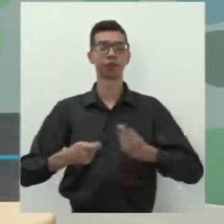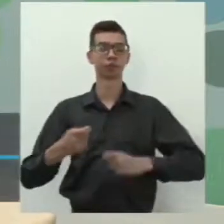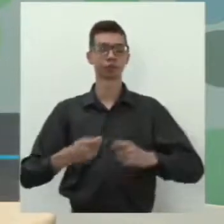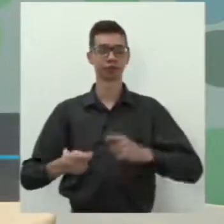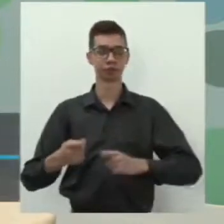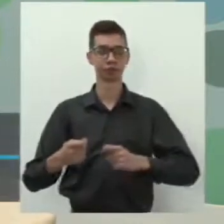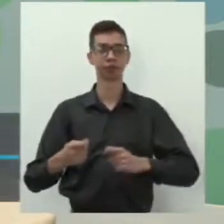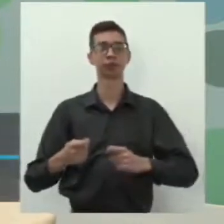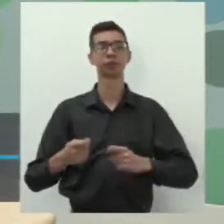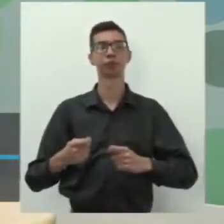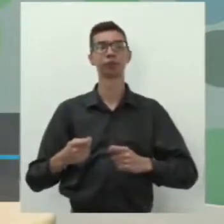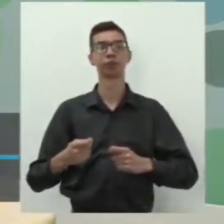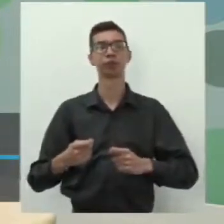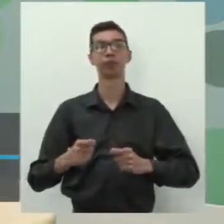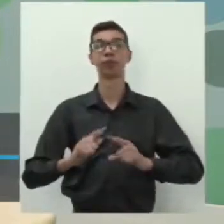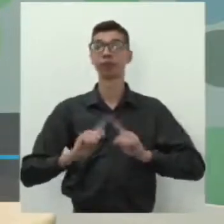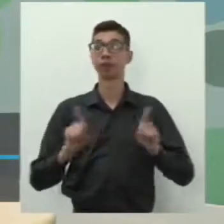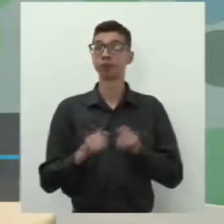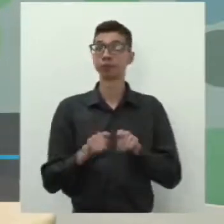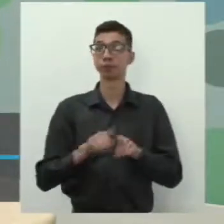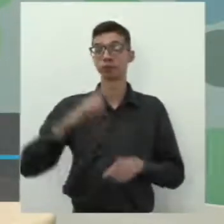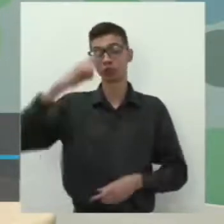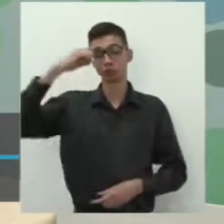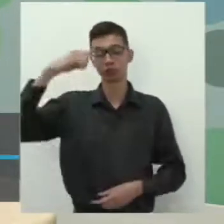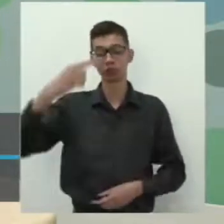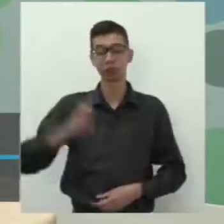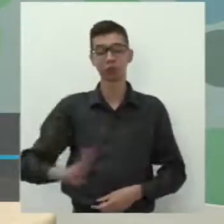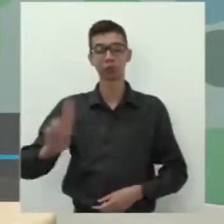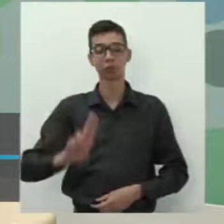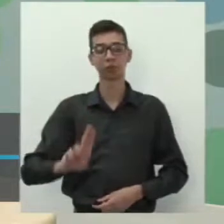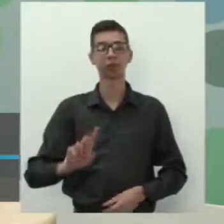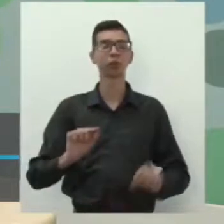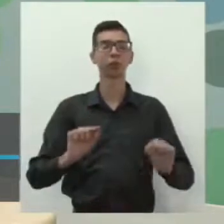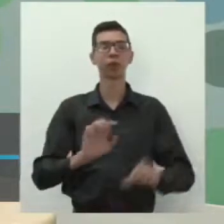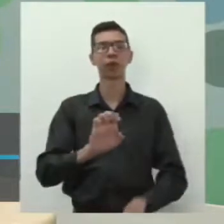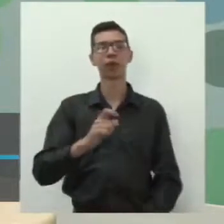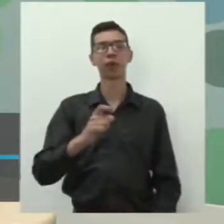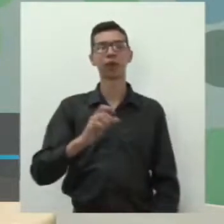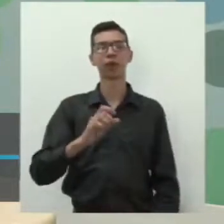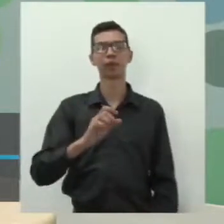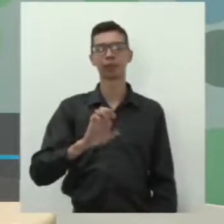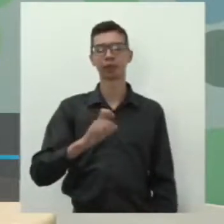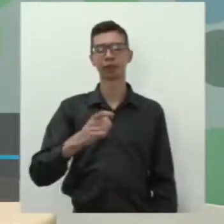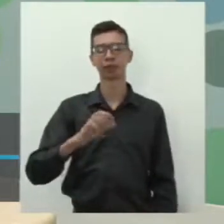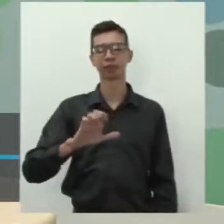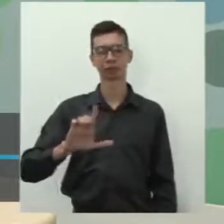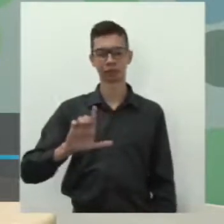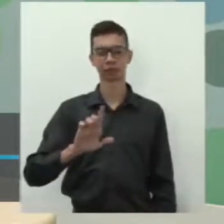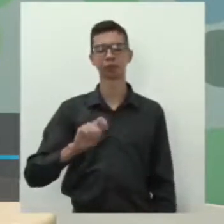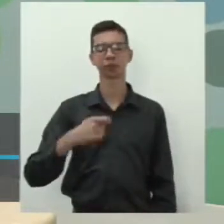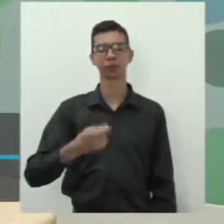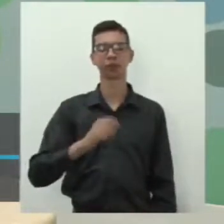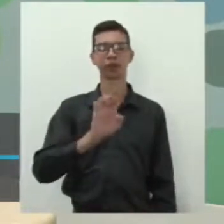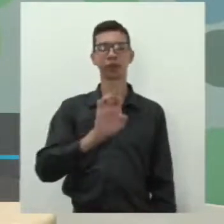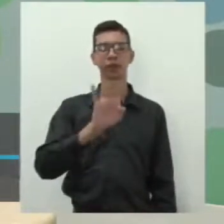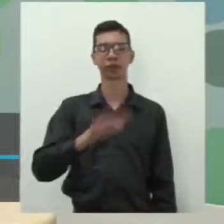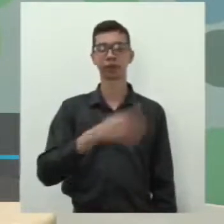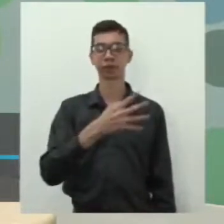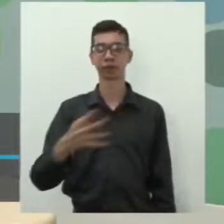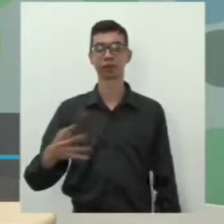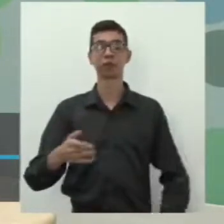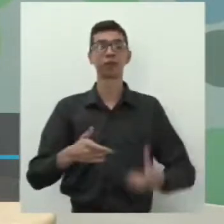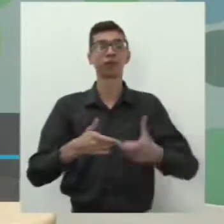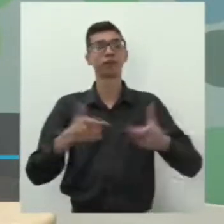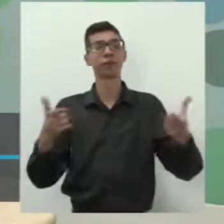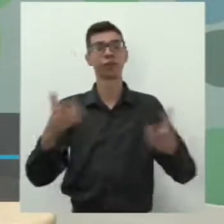organização, mas também para o nosso dia a dia, que é o Excel, né? Que é essa tão temida ferramenta que muitos não conhecem, muitos